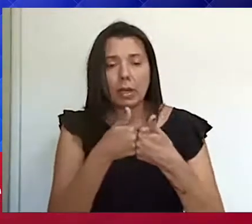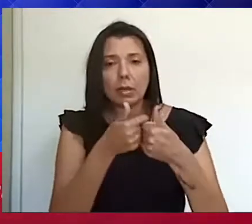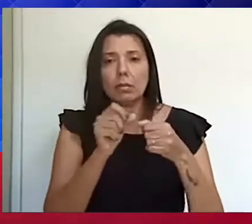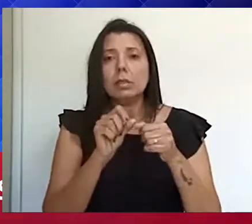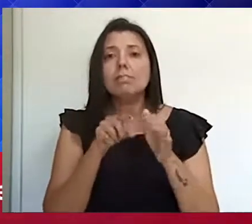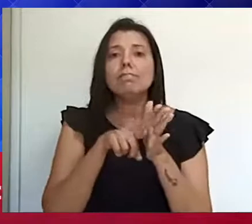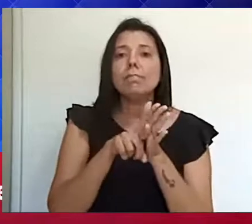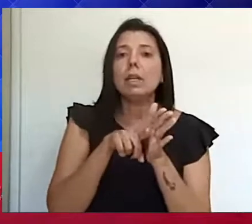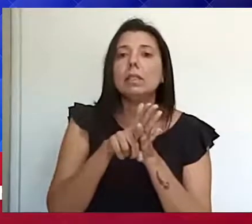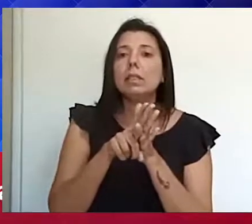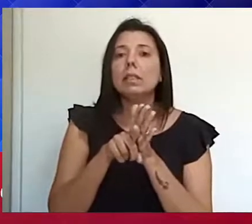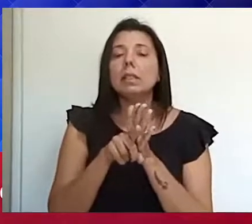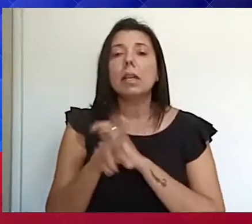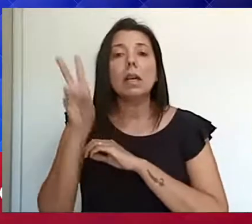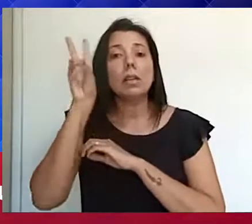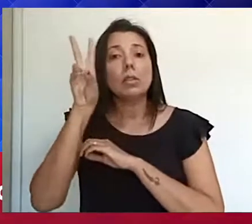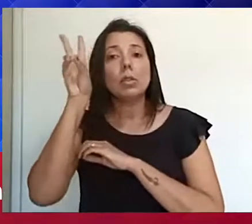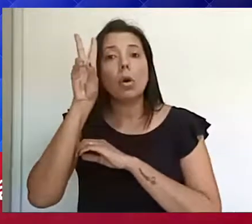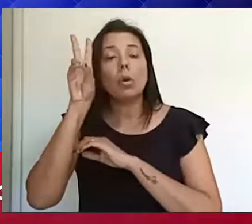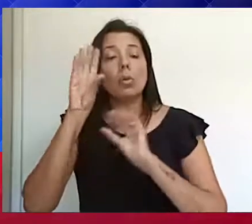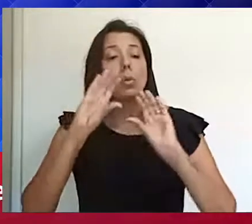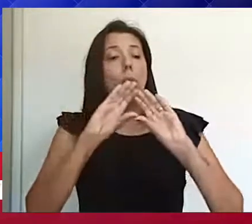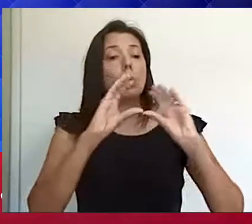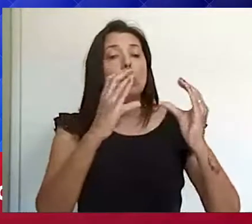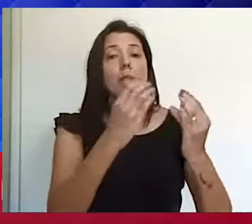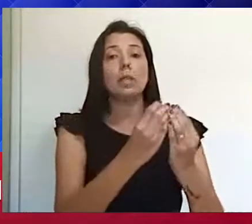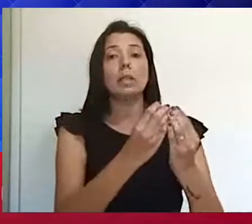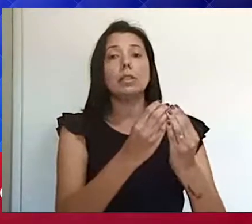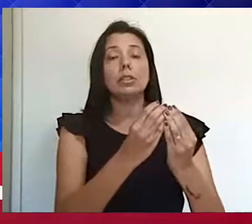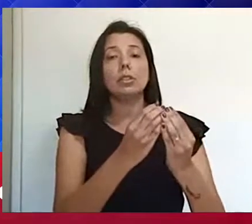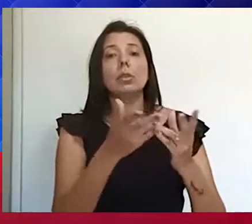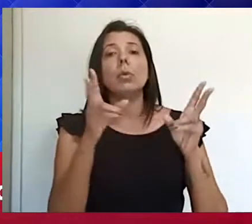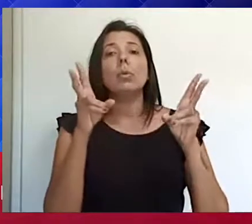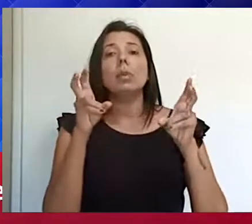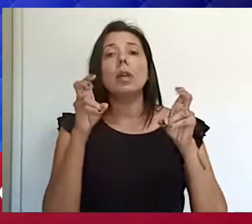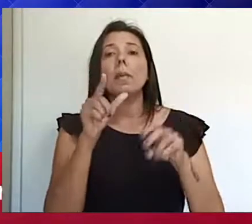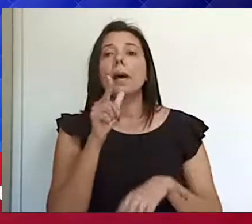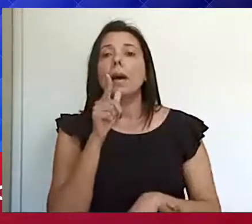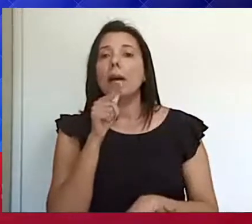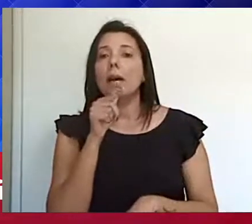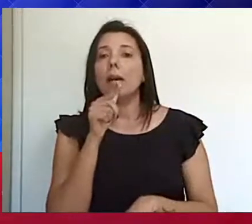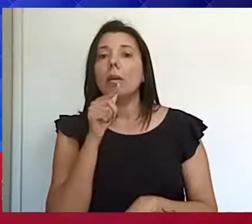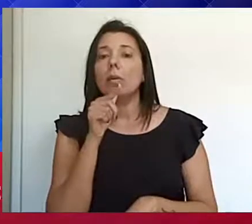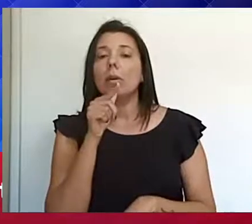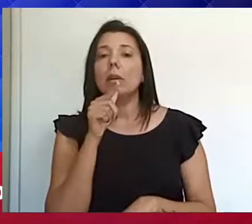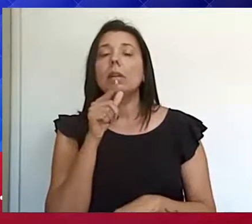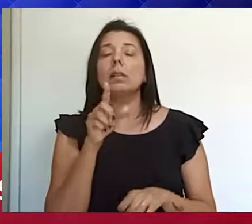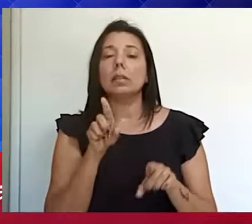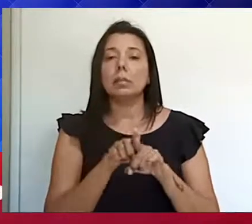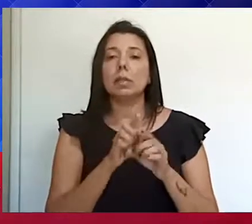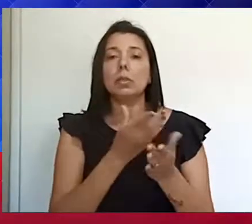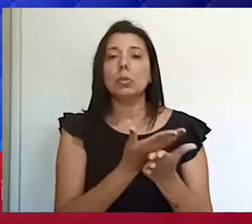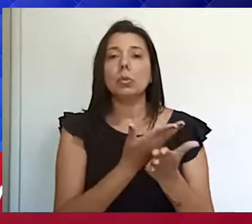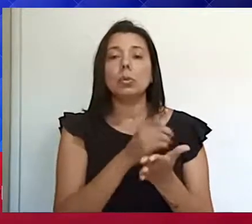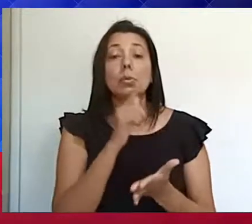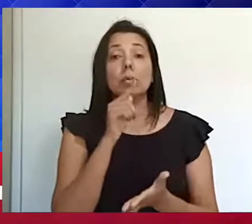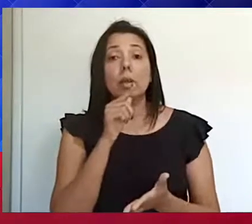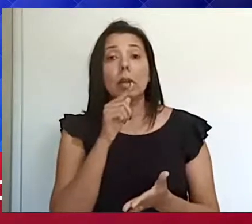da comunidade a partir do tema água. Então, a partir do tema água, do complexo de estudos água, a